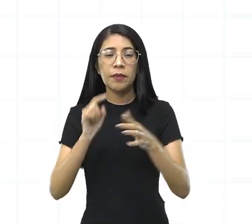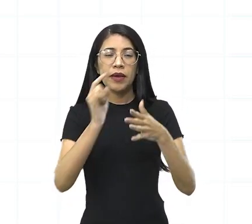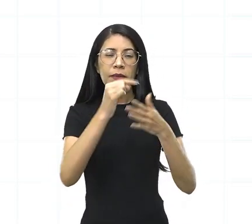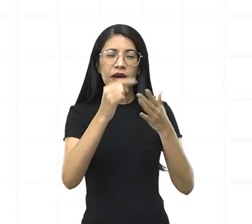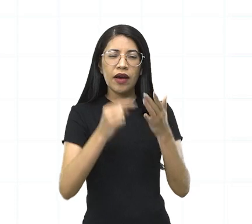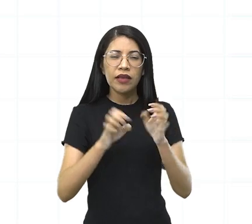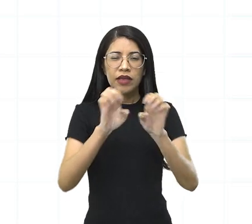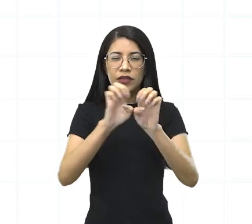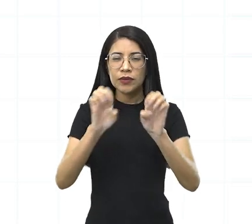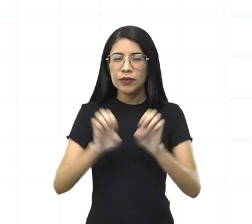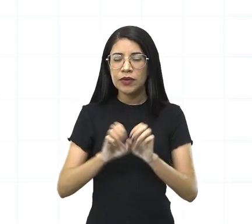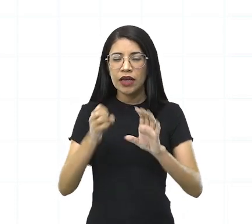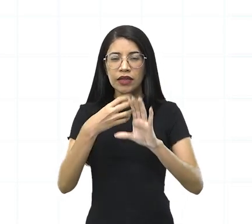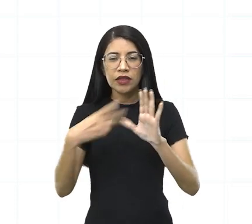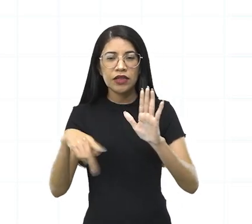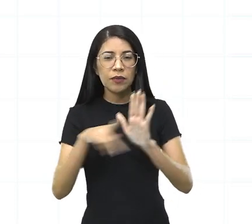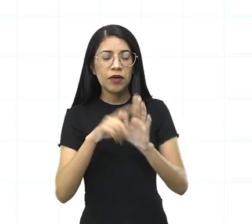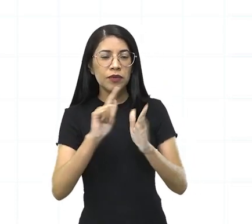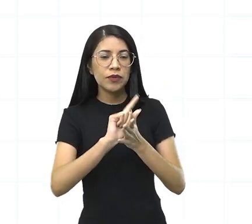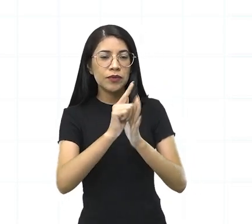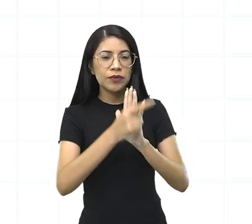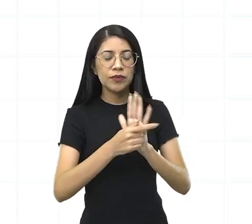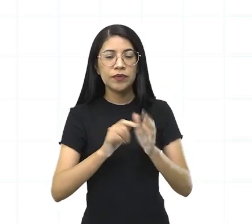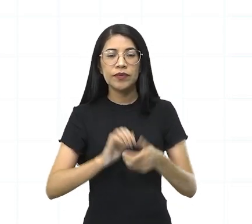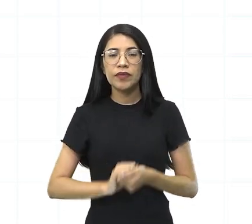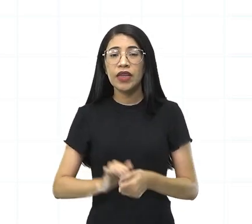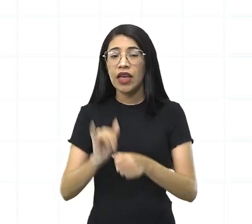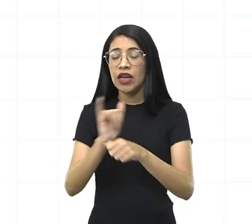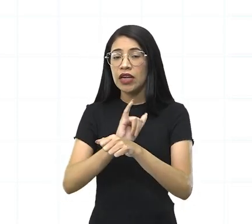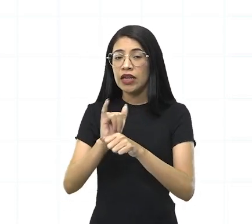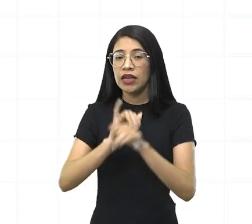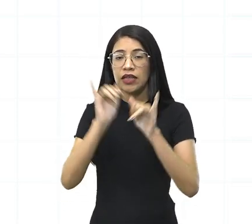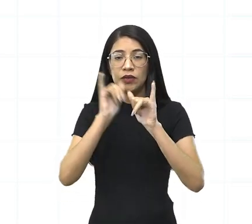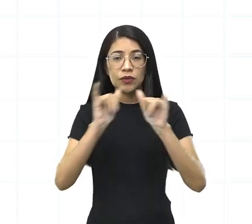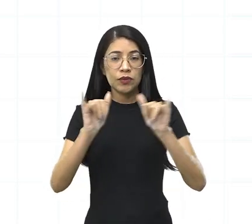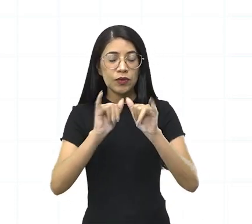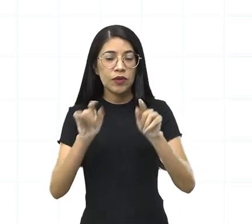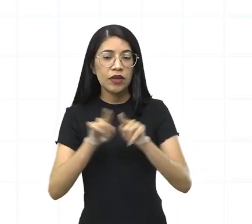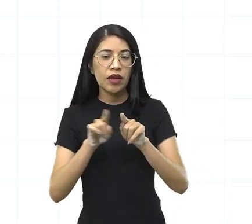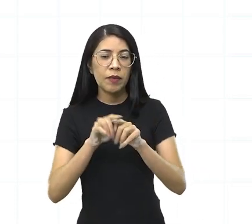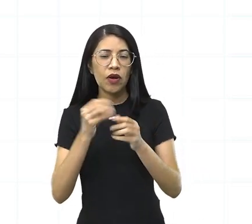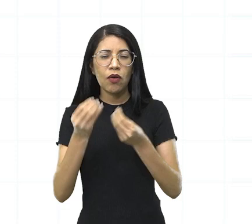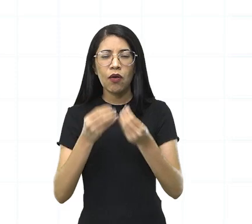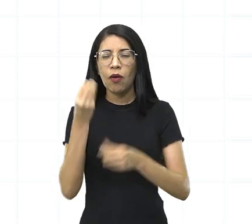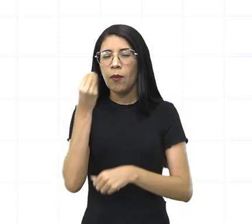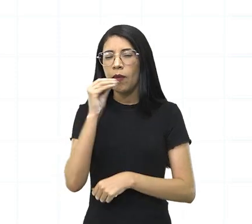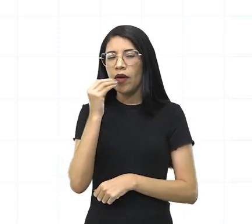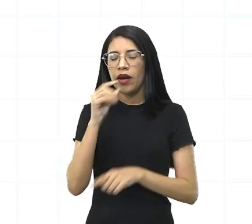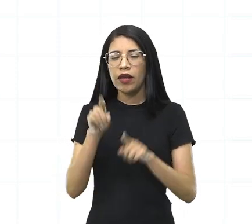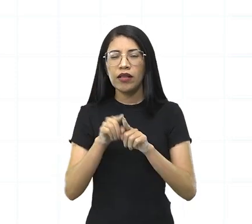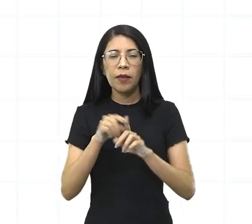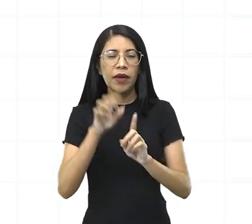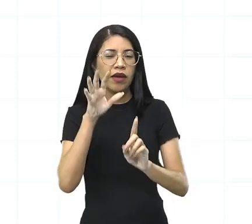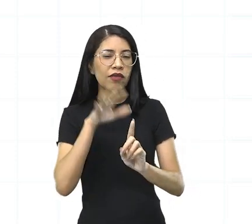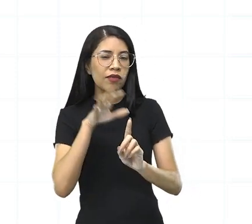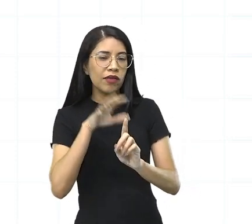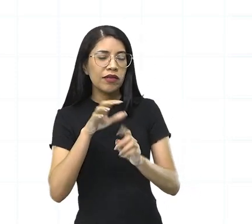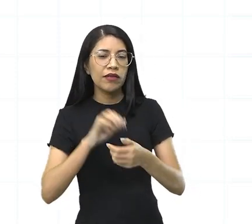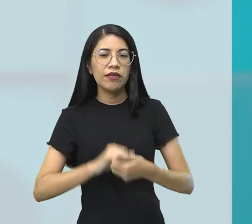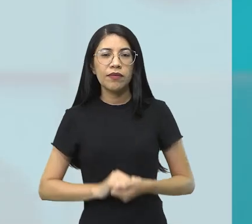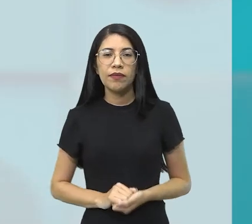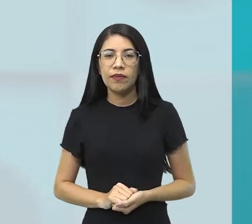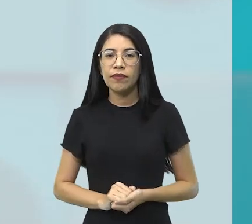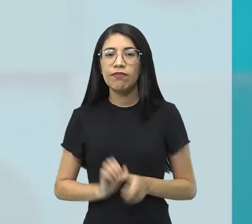elementos estruturais e características do gênero, estratégias discursivas de persuasão e ou